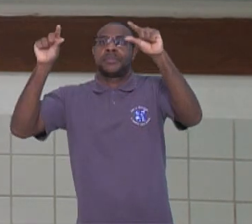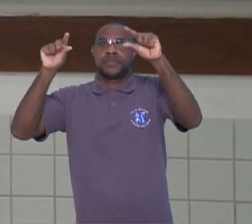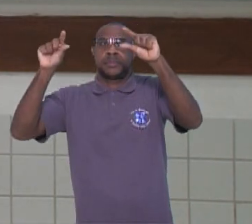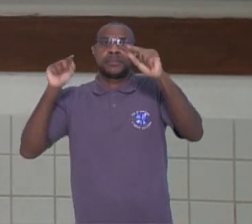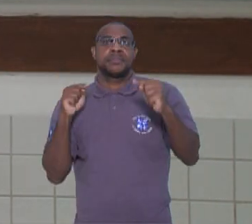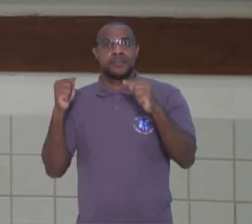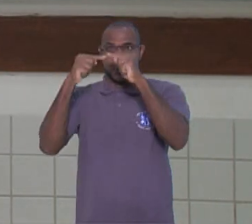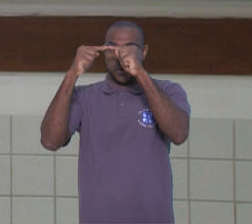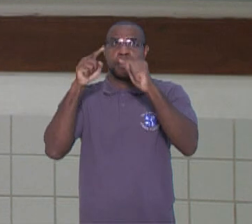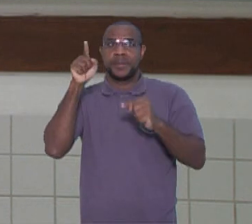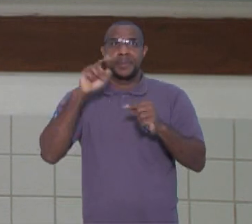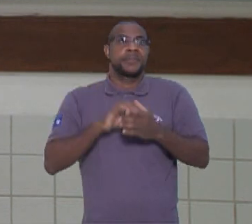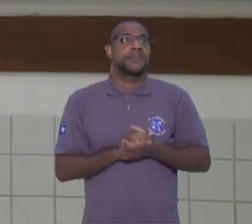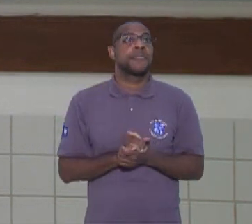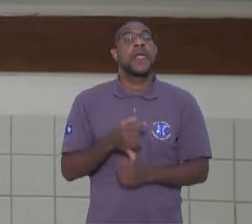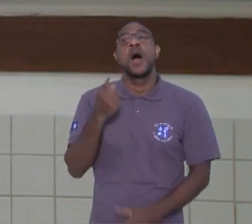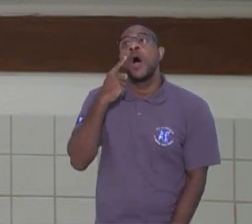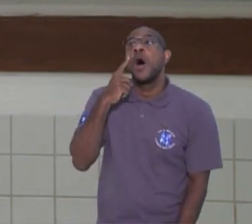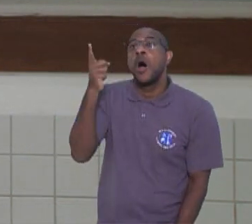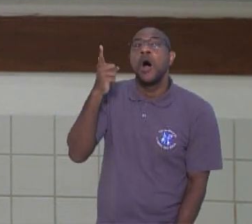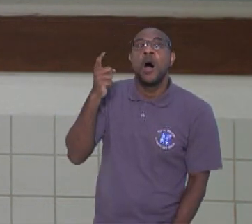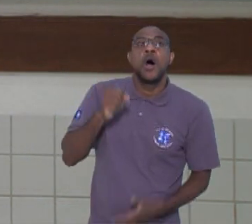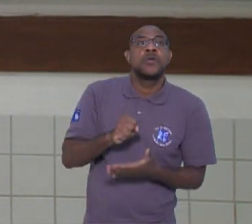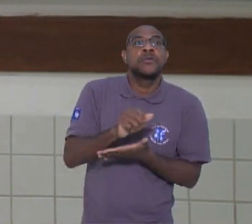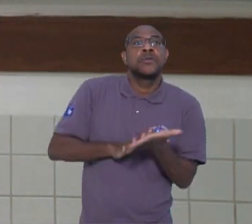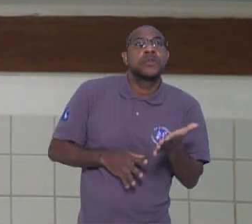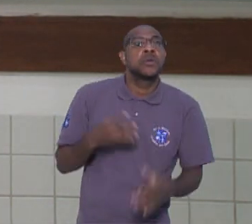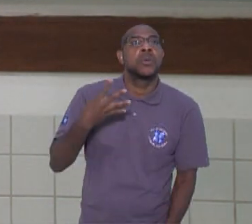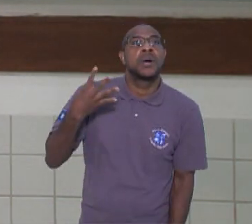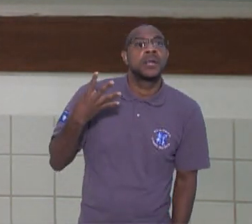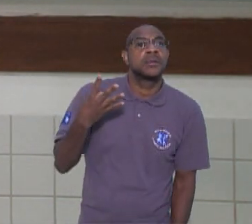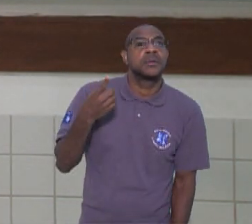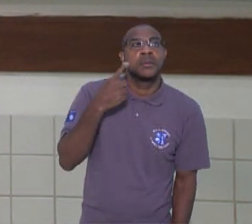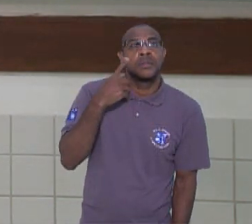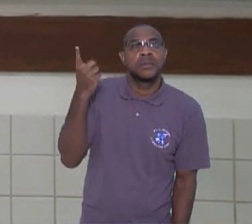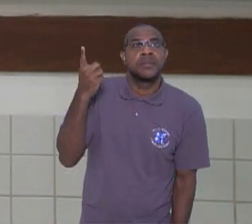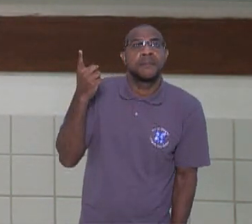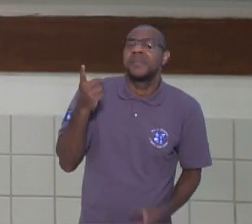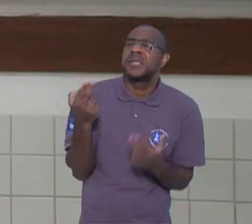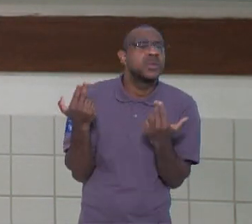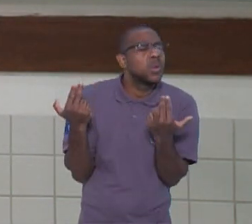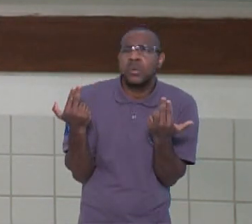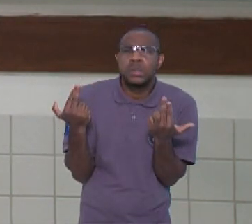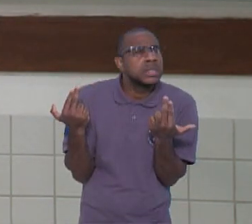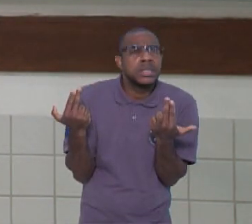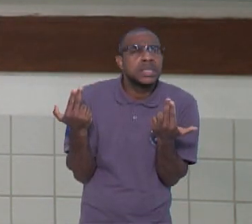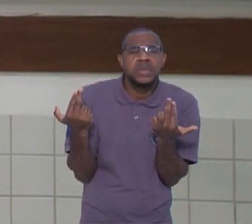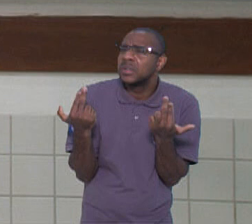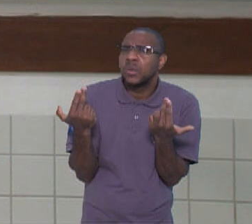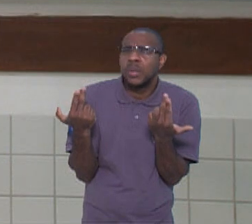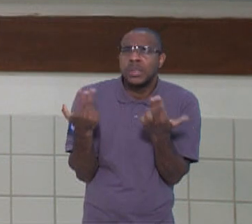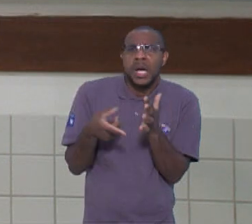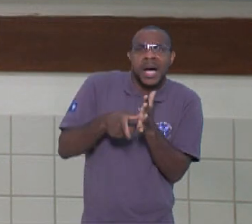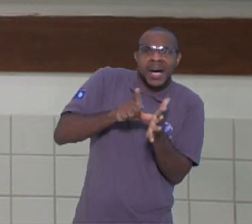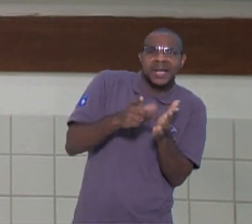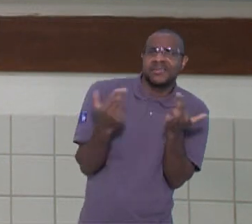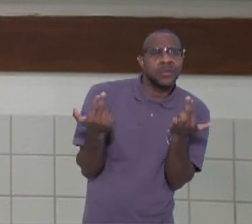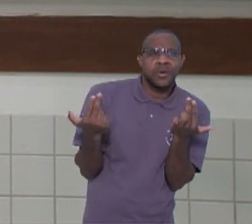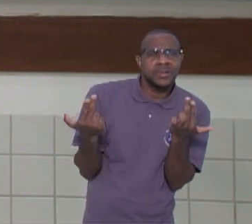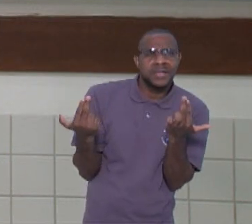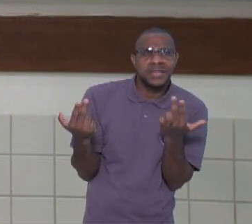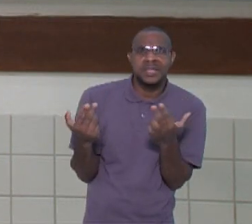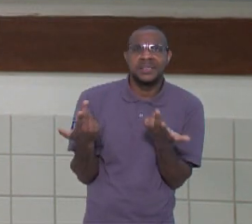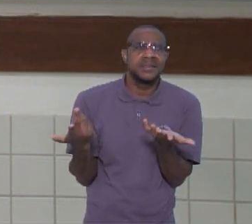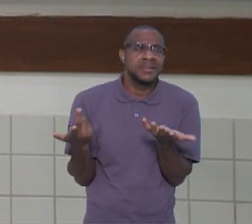vamos lá. Olha, exercício número 4. Igualzinho, bem parecido. E esse eu tenho certeza que você